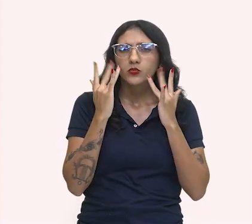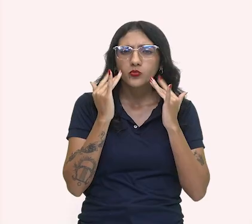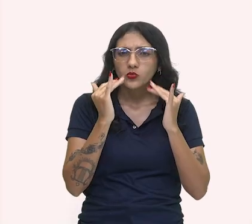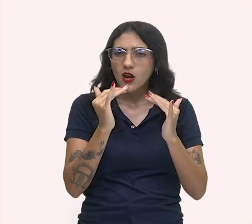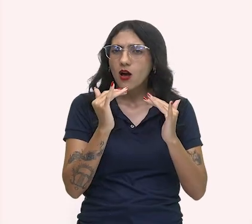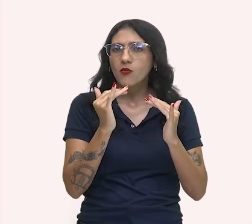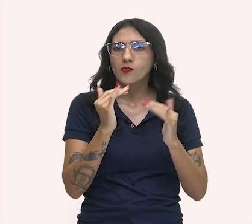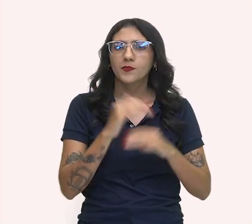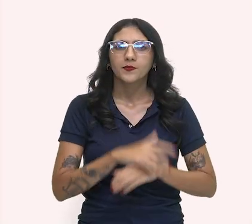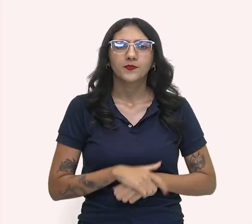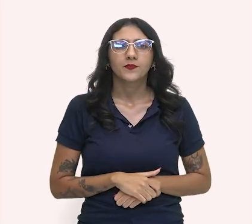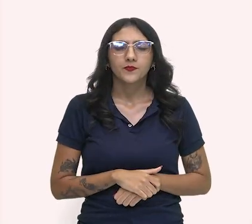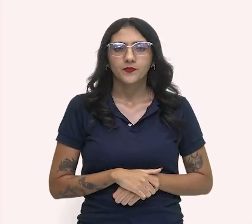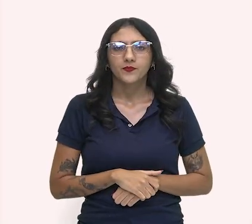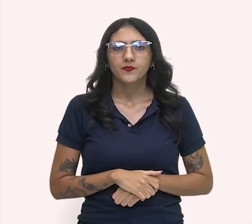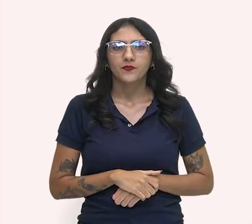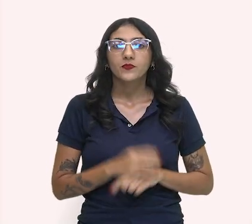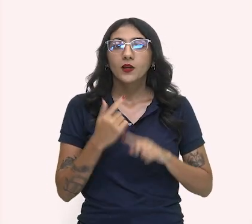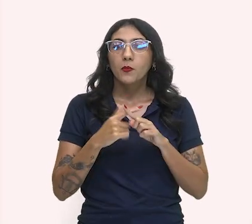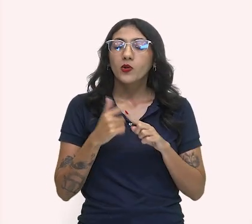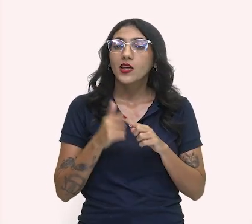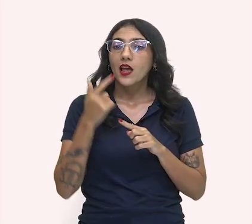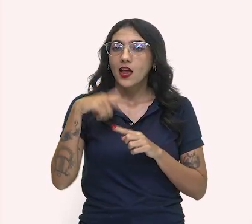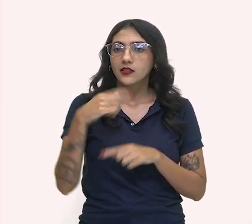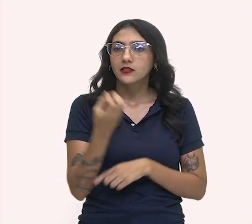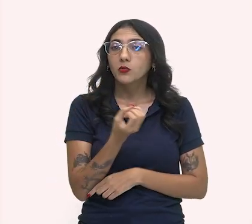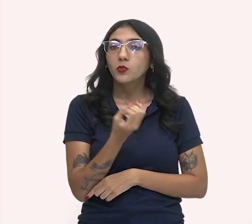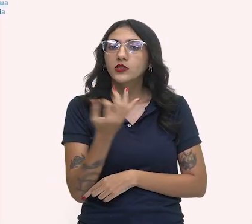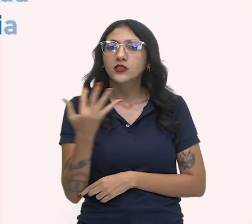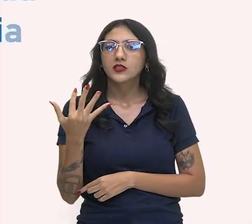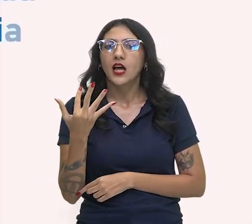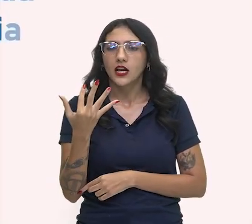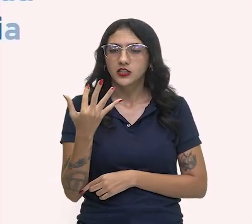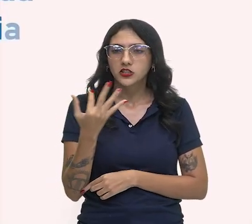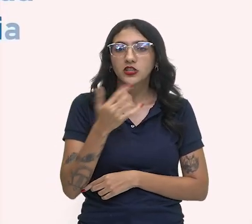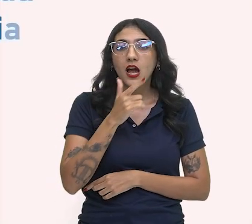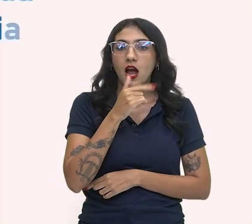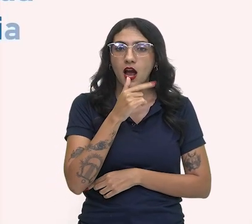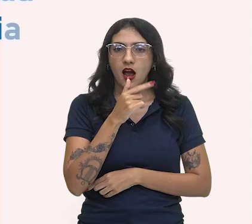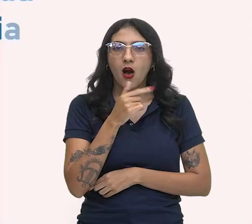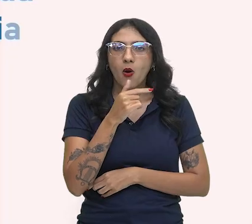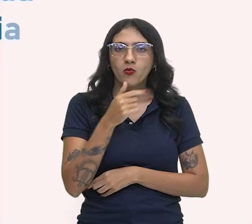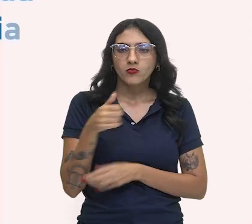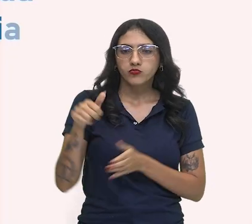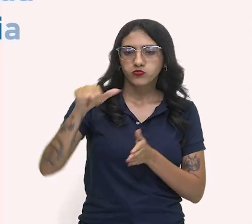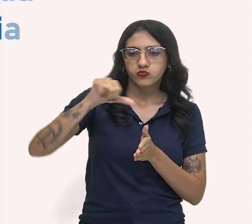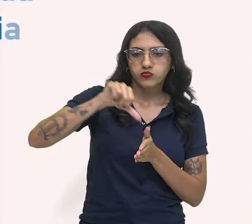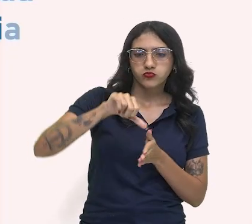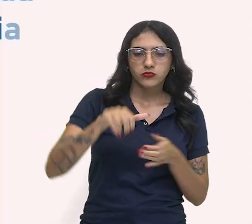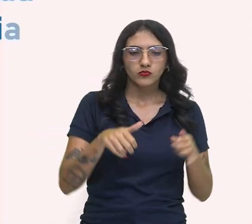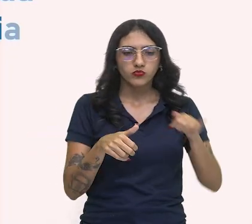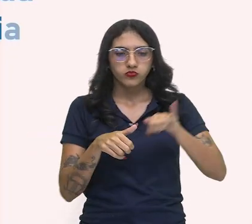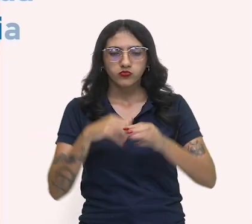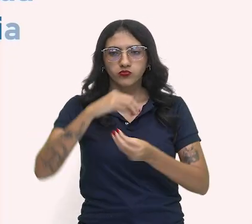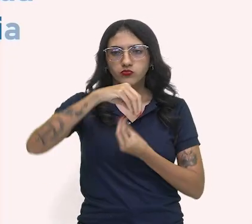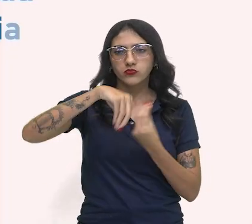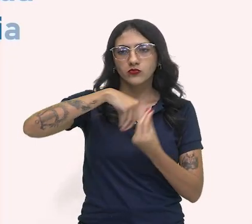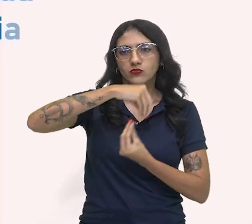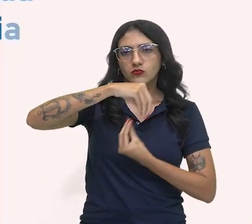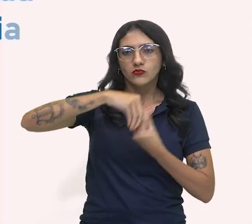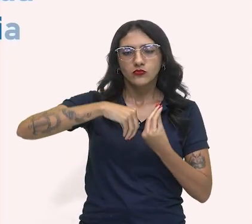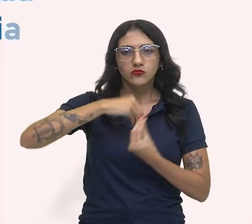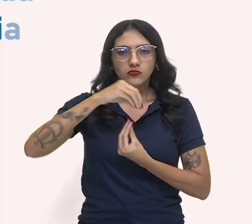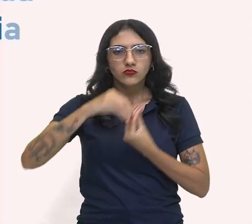porque aí essas quantidades de líquido que eu misturei, uma com temperatura alta, água quente, outra